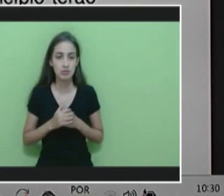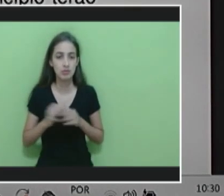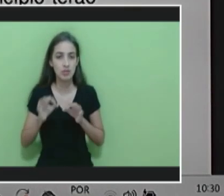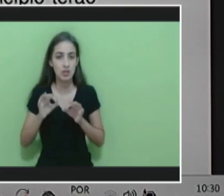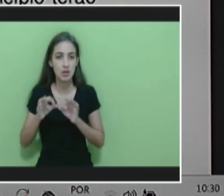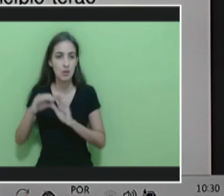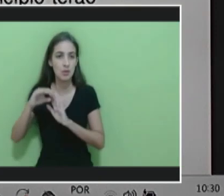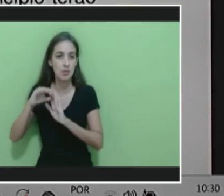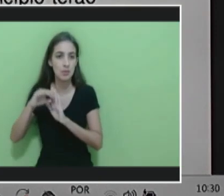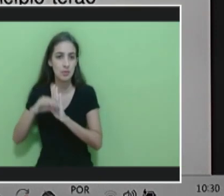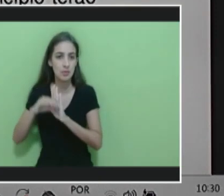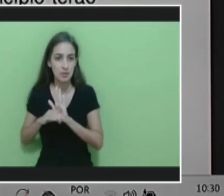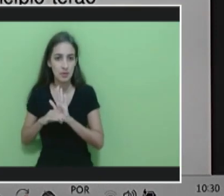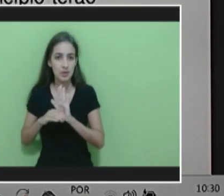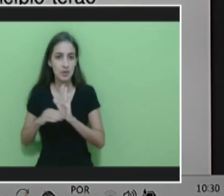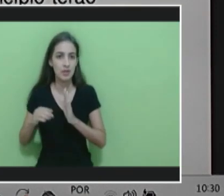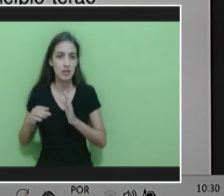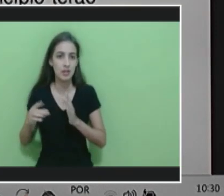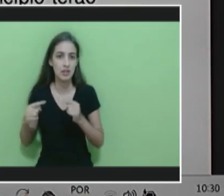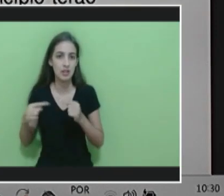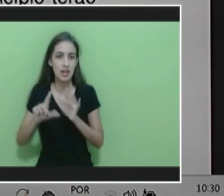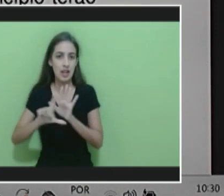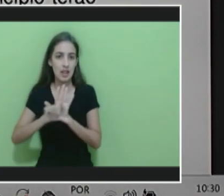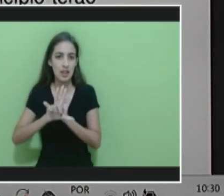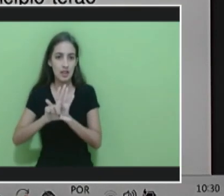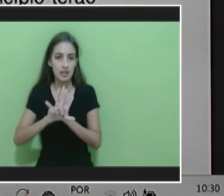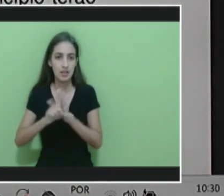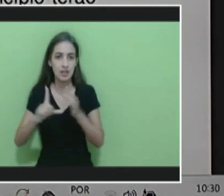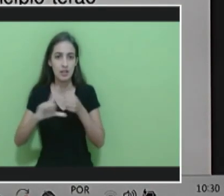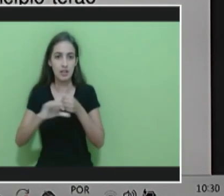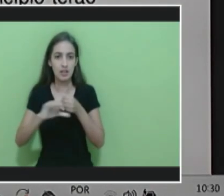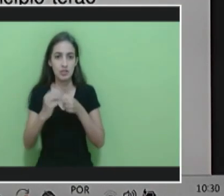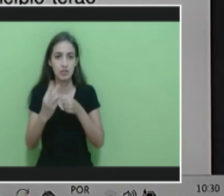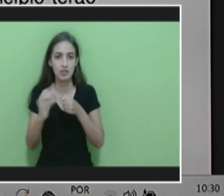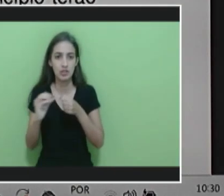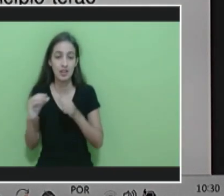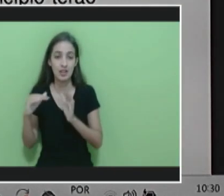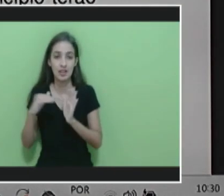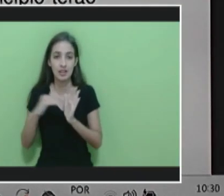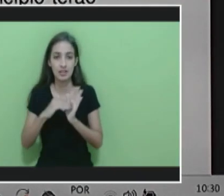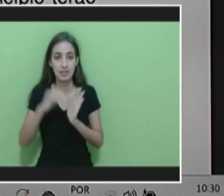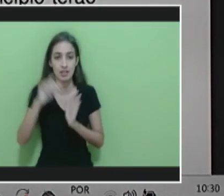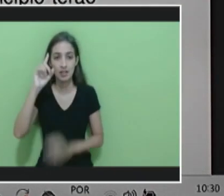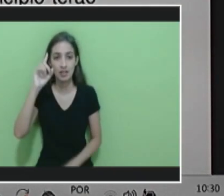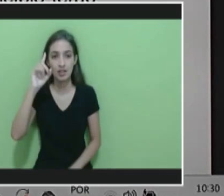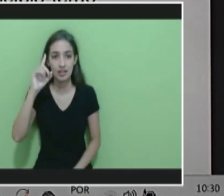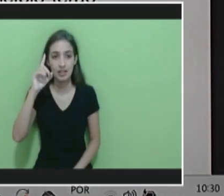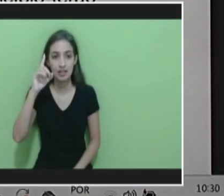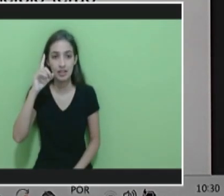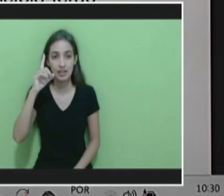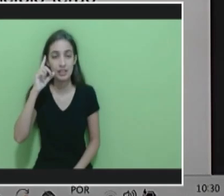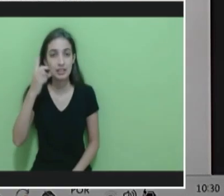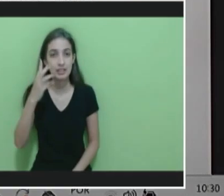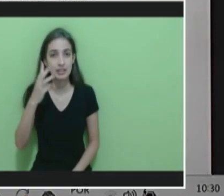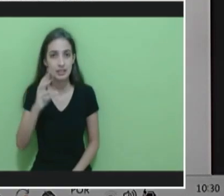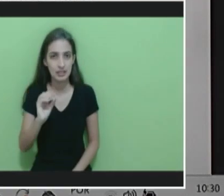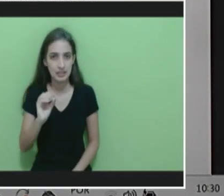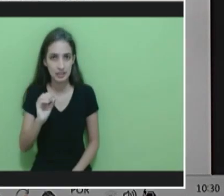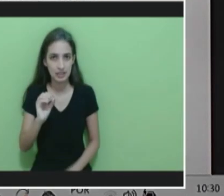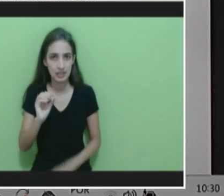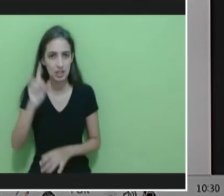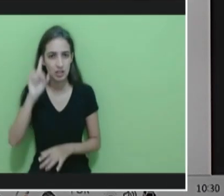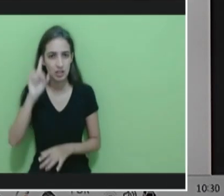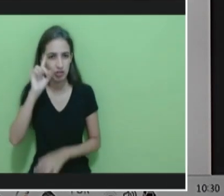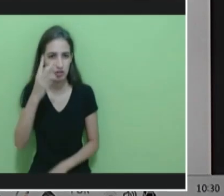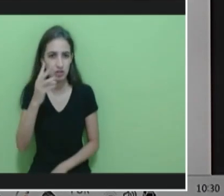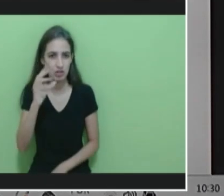por lei específica. Artigo 34. Até 30 dias após a publicação do orçamento, o Executivo Municipal, com o objetivo de ajustar